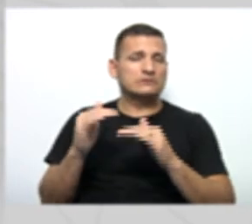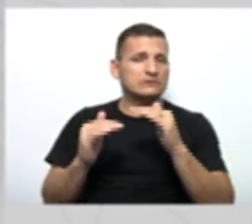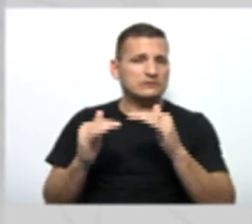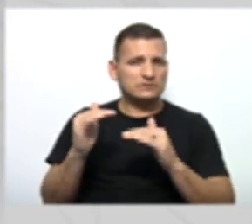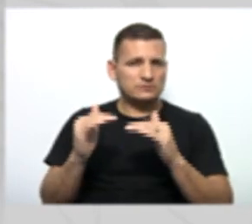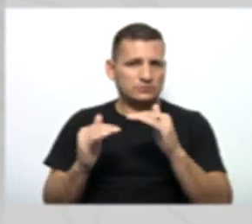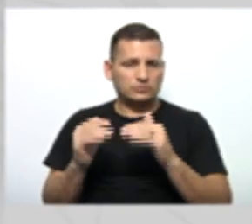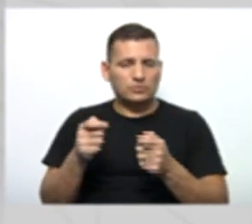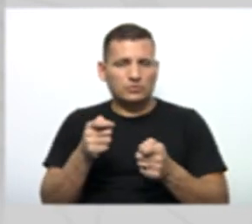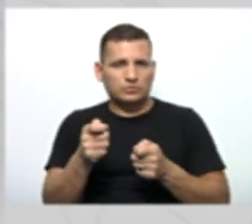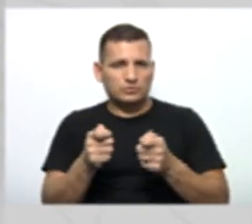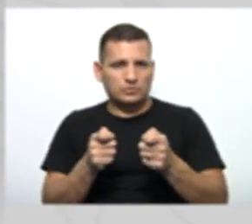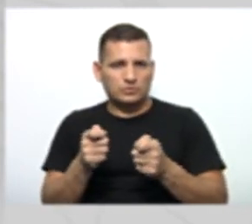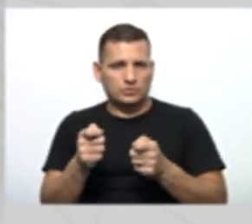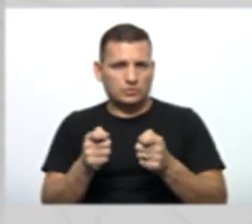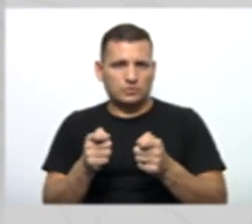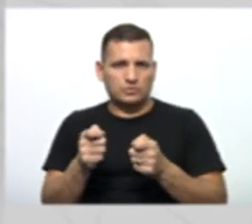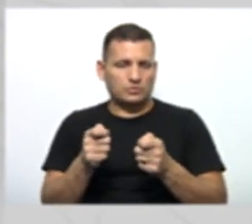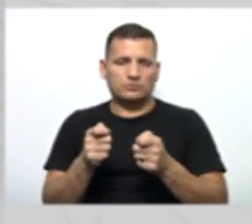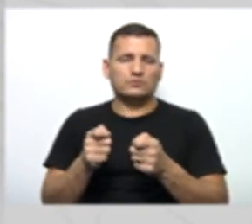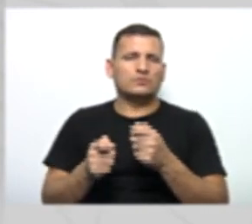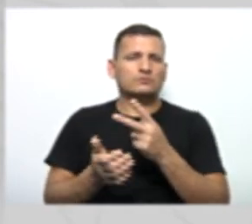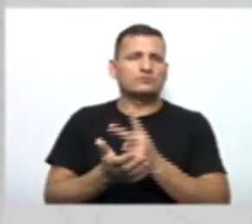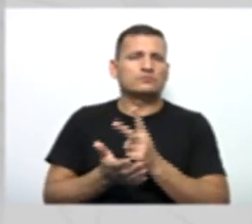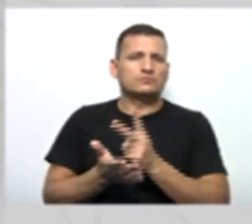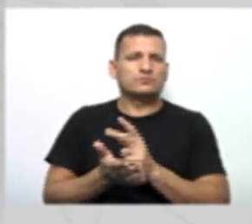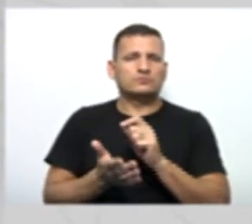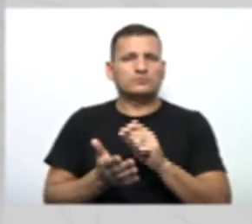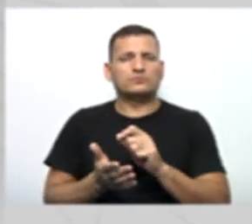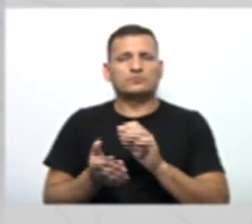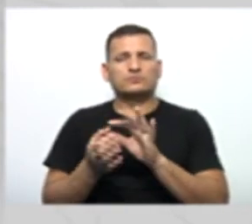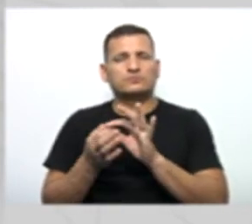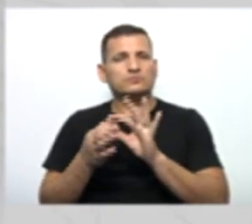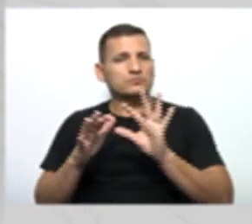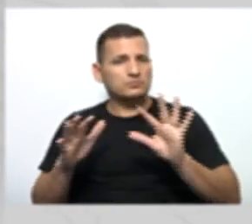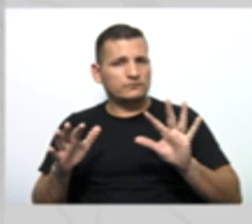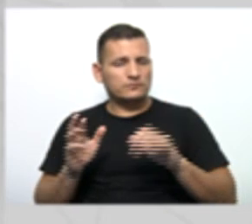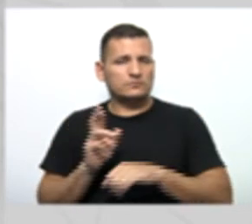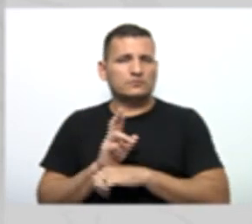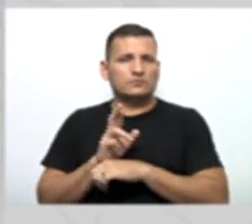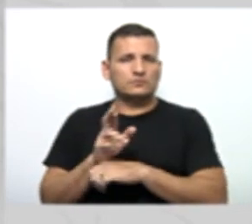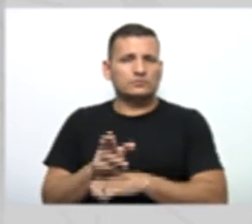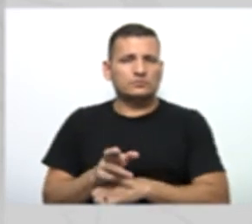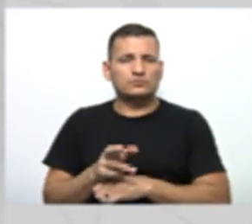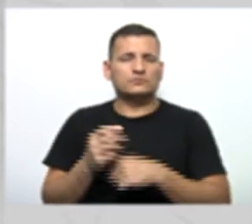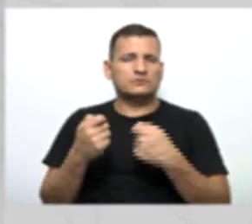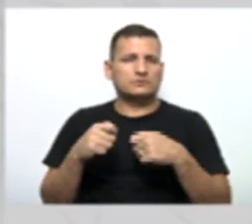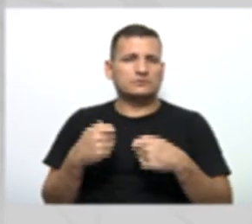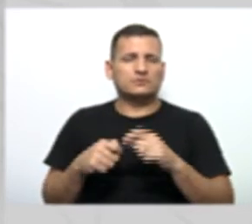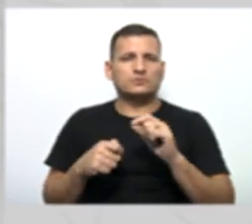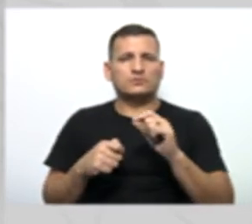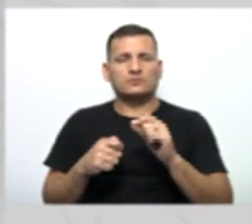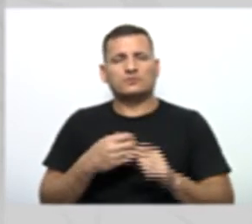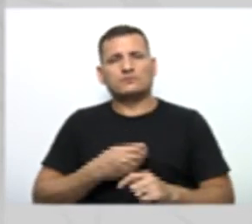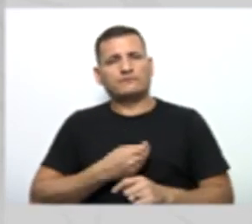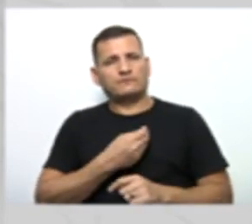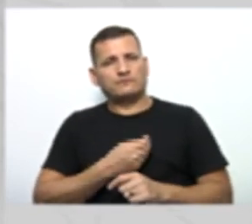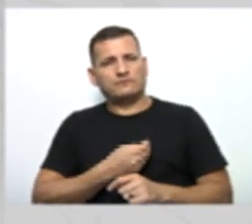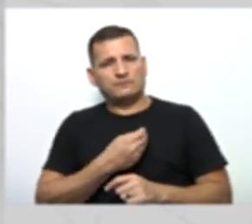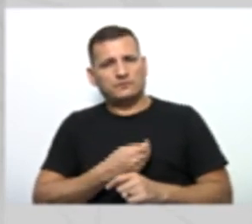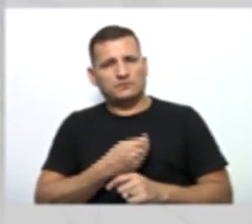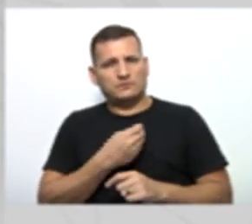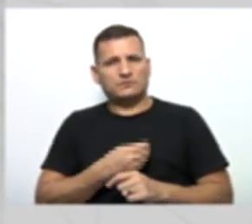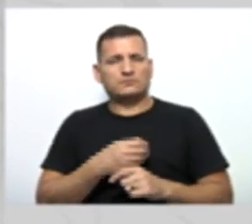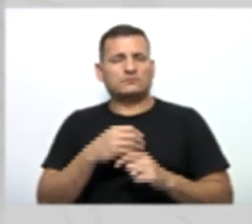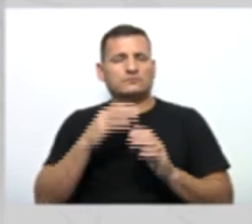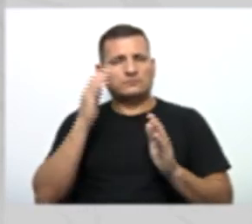visando garantir a disponibilidade de recursos necessários para uma vida digna para as gerações